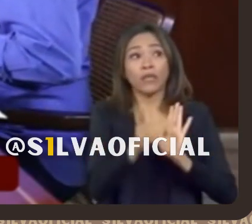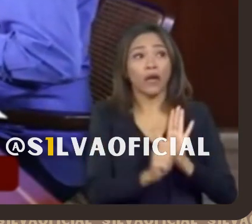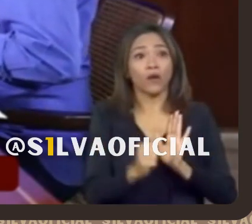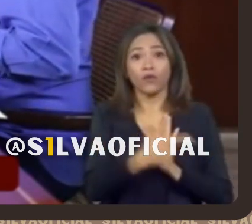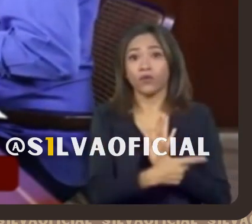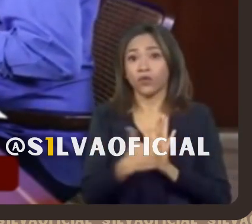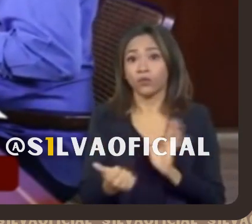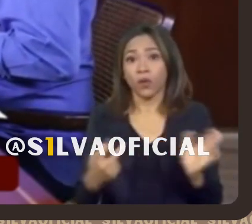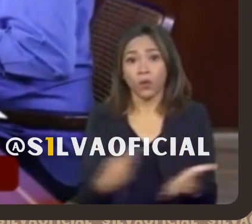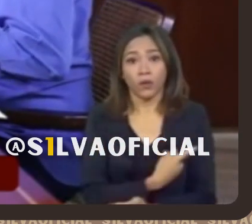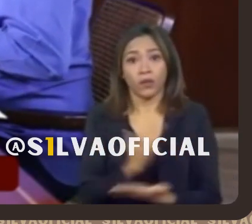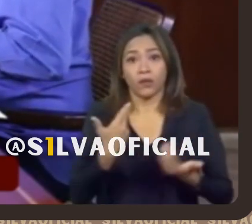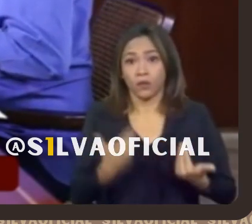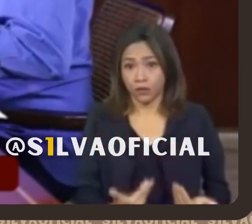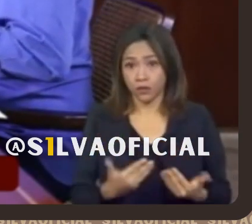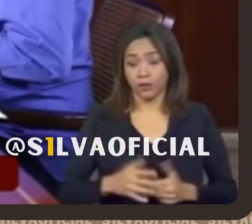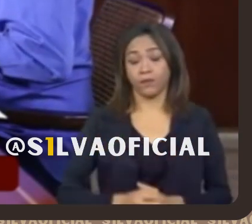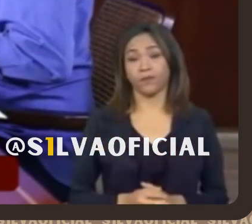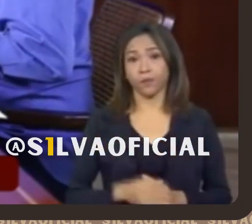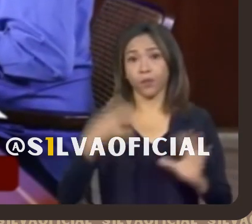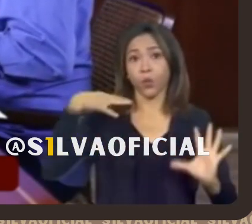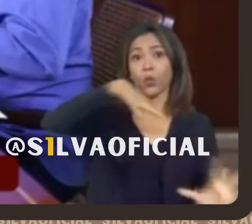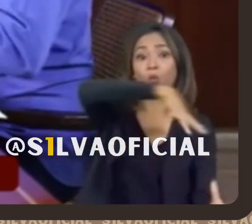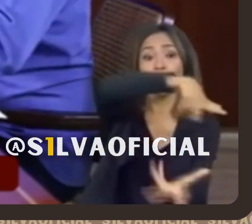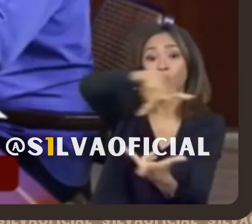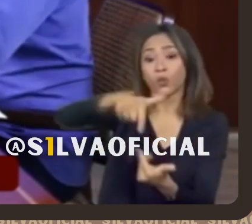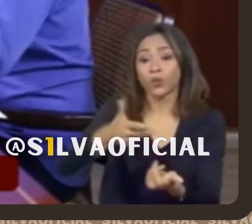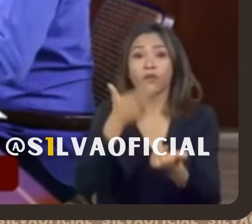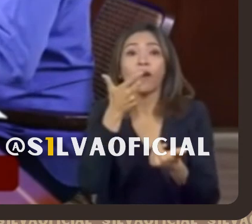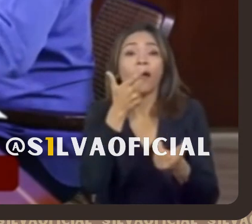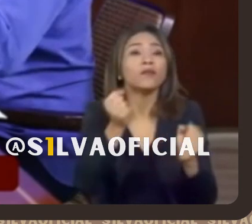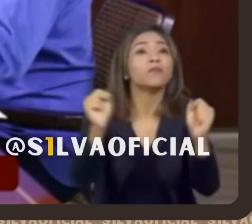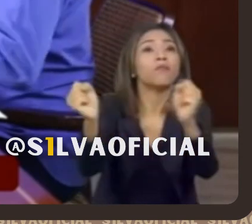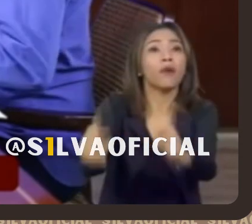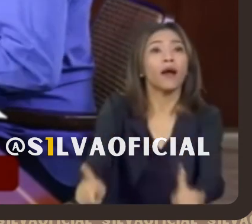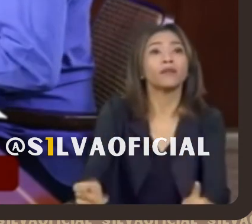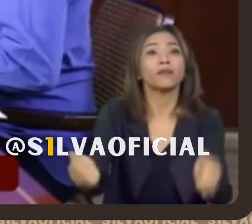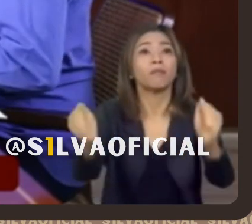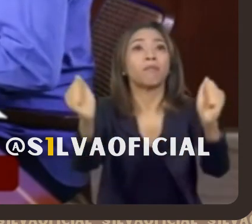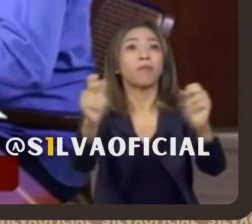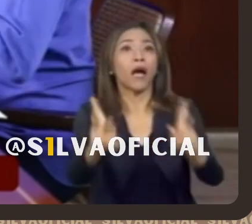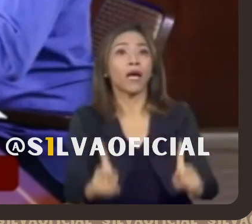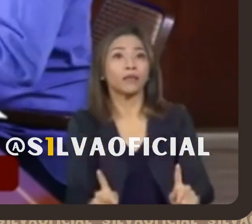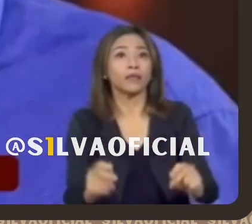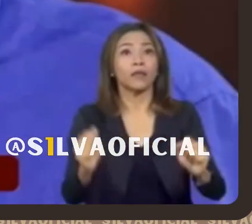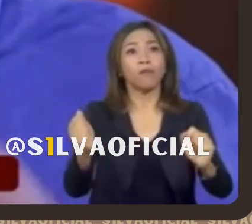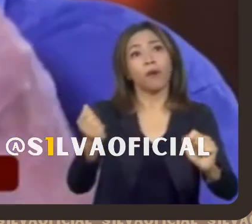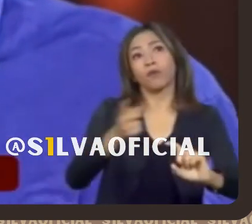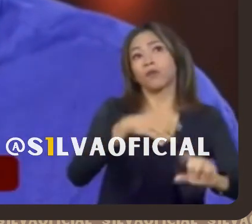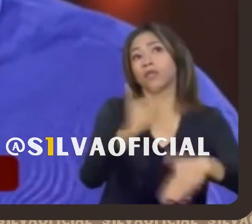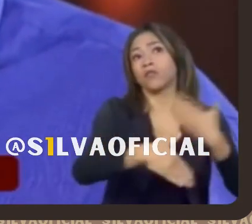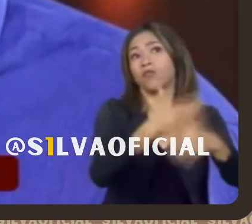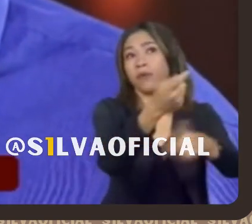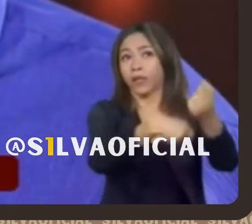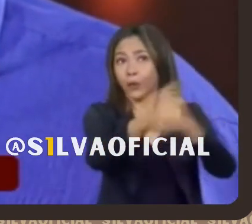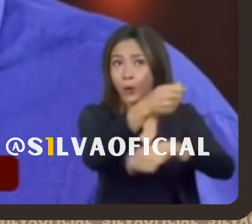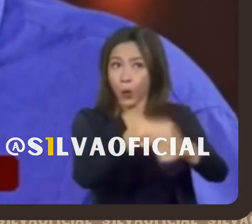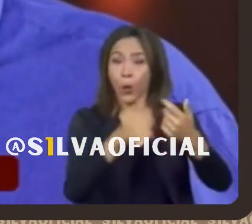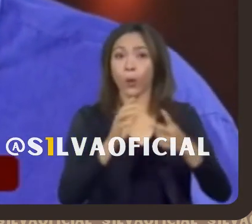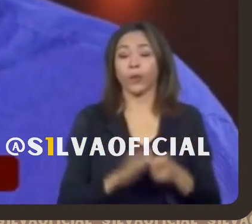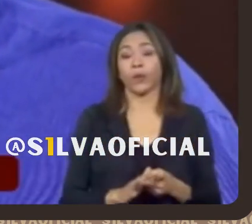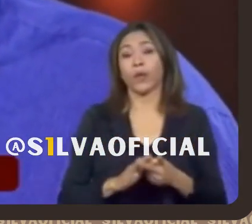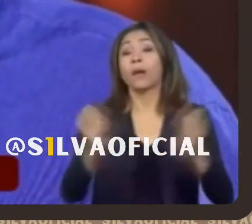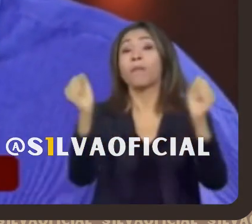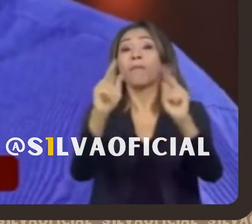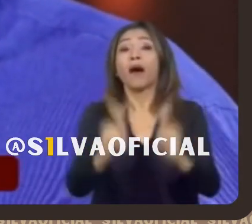a too o mundo precisava falar de paz nós precisamos de paz para o crescimento econômico nós precisamos de paz para acabar desigualdade nós